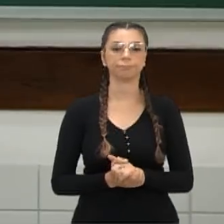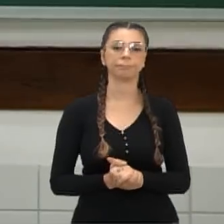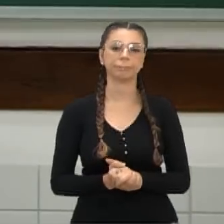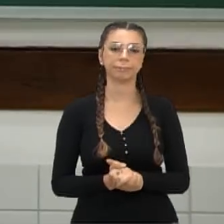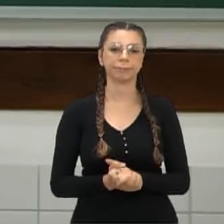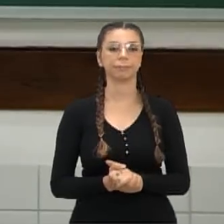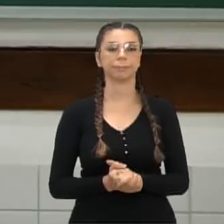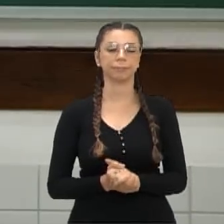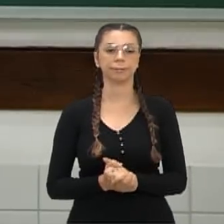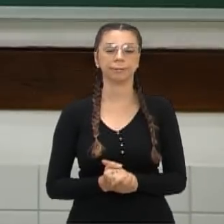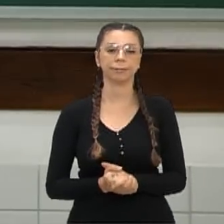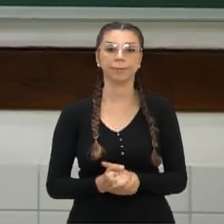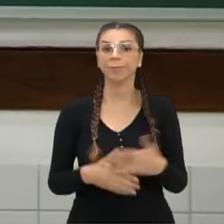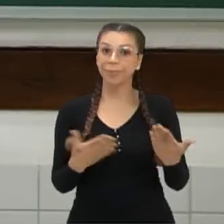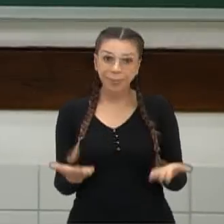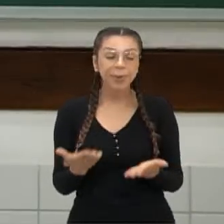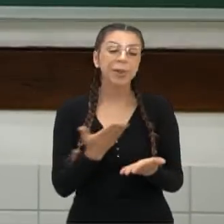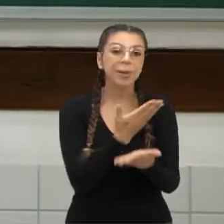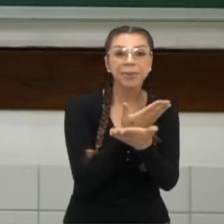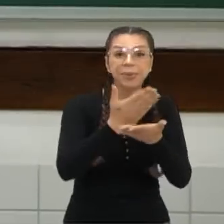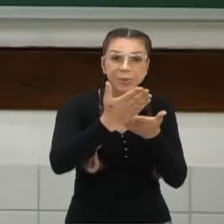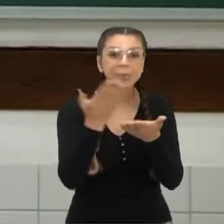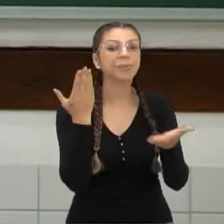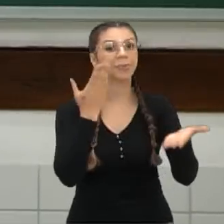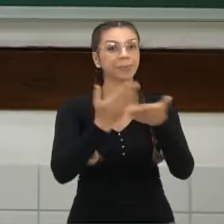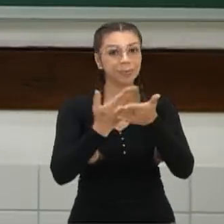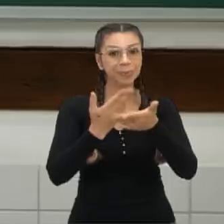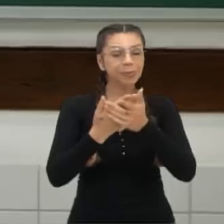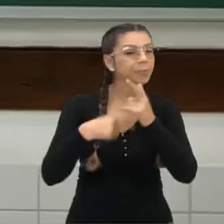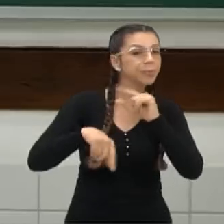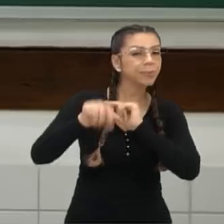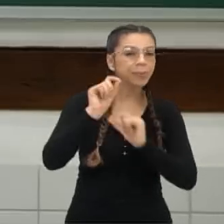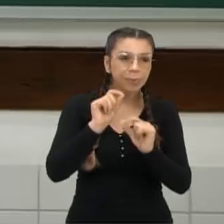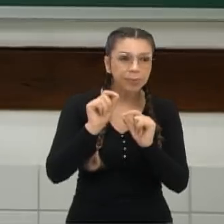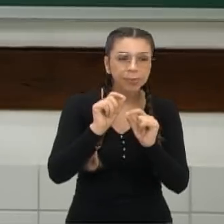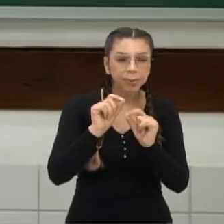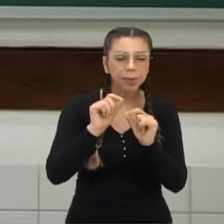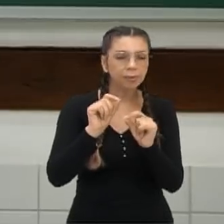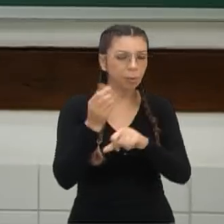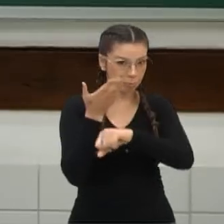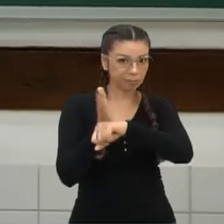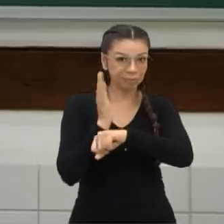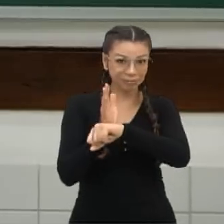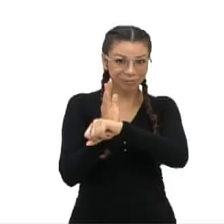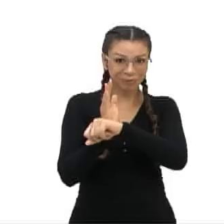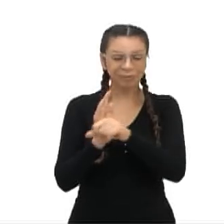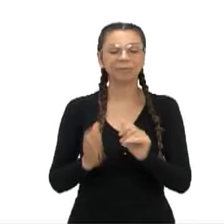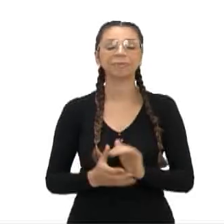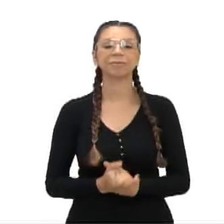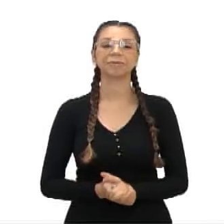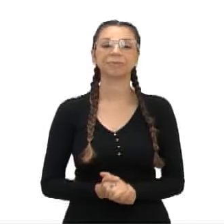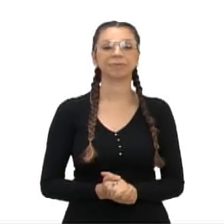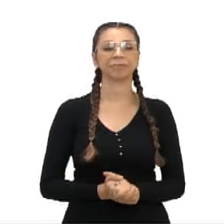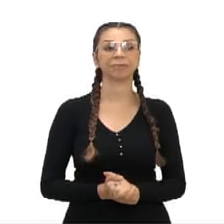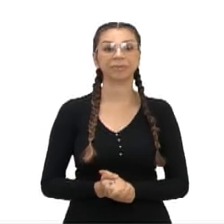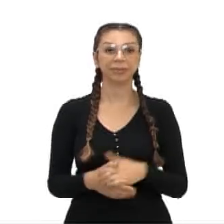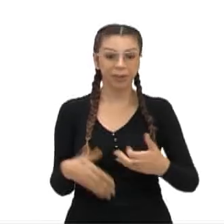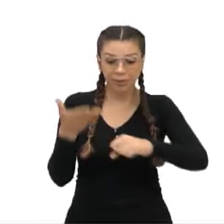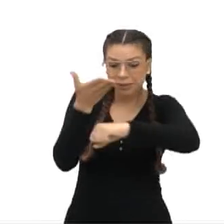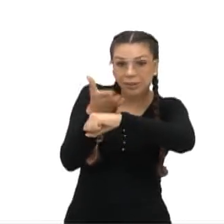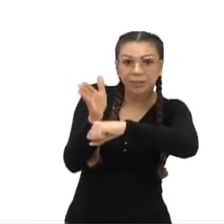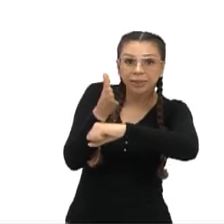E aí, para a gente começar a nossa aula, vamos fazer um esquenta? Então, tá bom. Esse esquenta